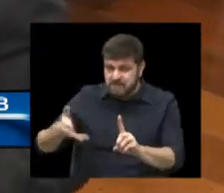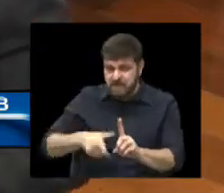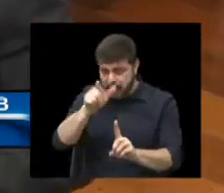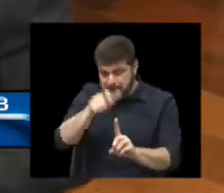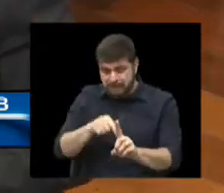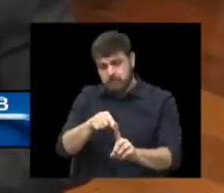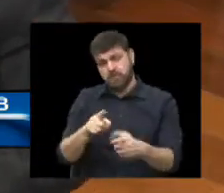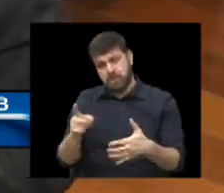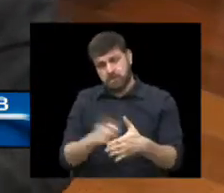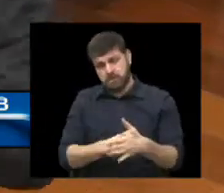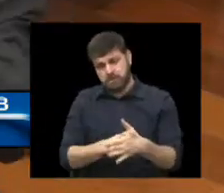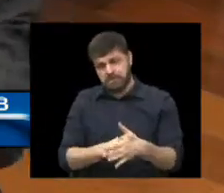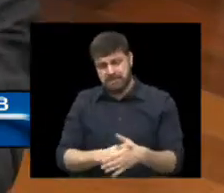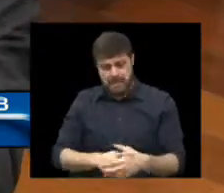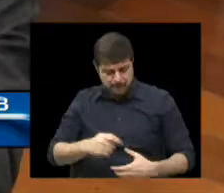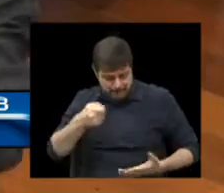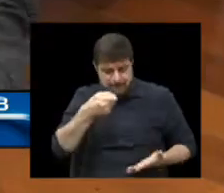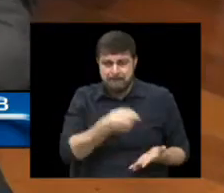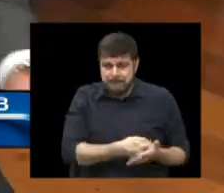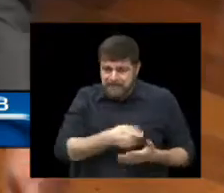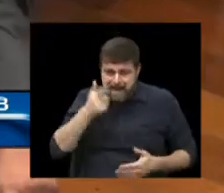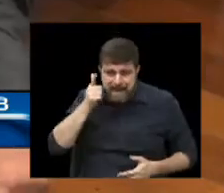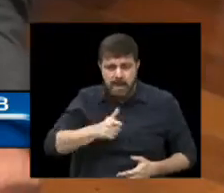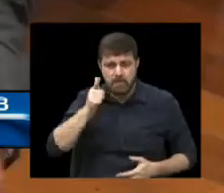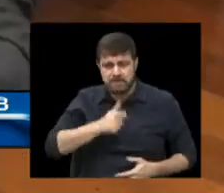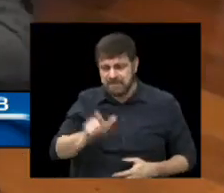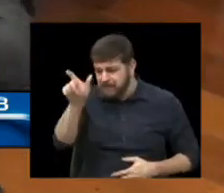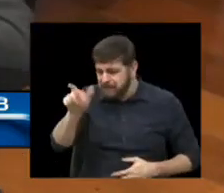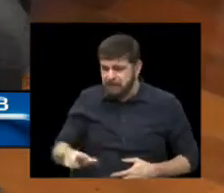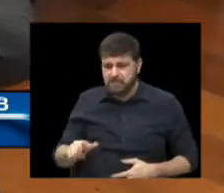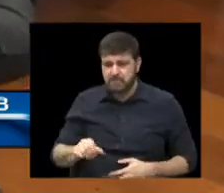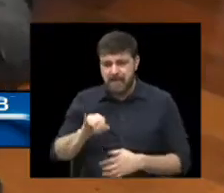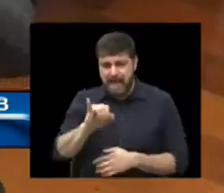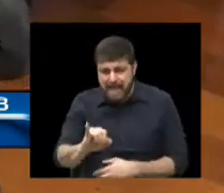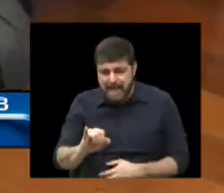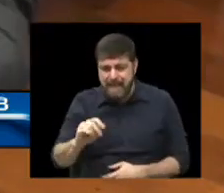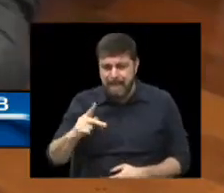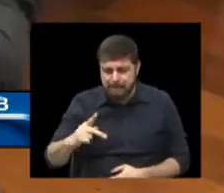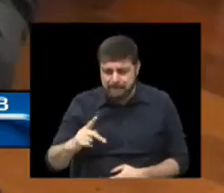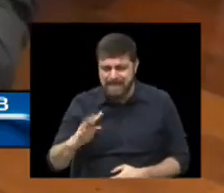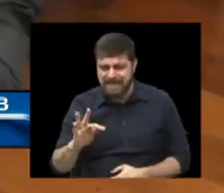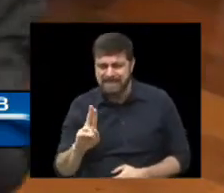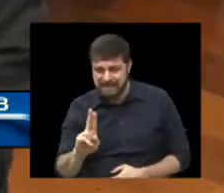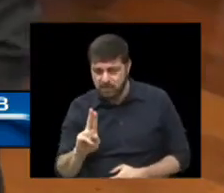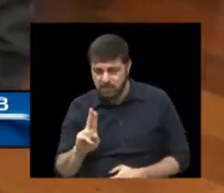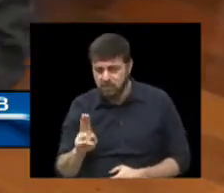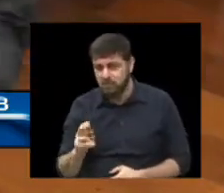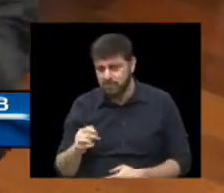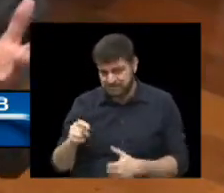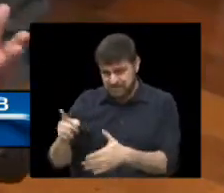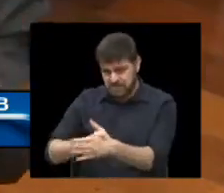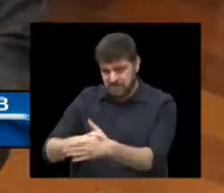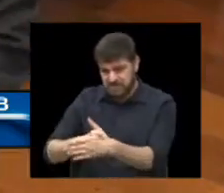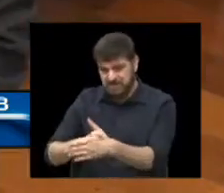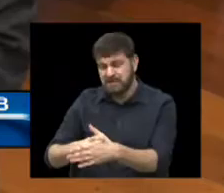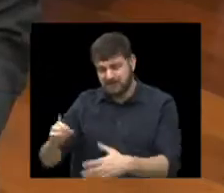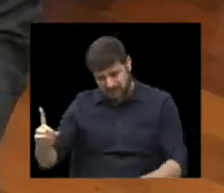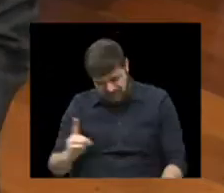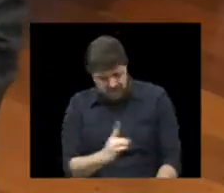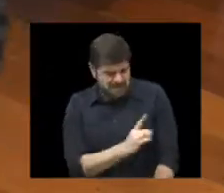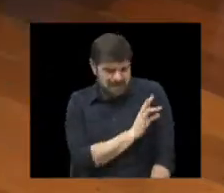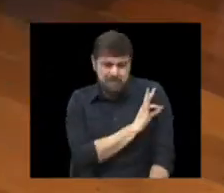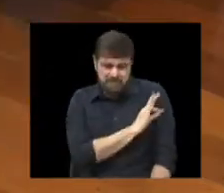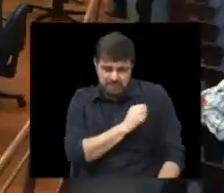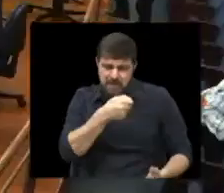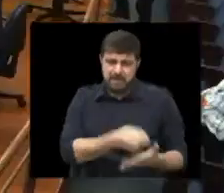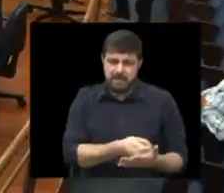possa pagar, se tornar adimplente, ele que deve IPTU, independente da quantia, da cifra financeira que possam dever. Vereador, eu